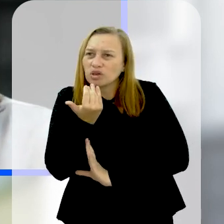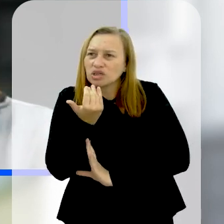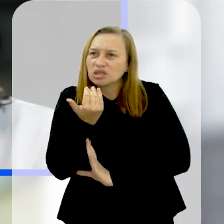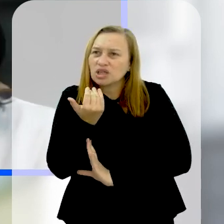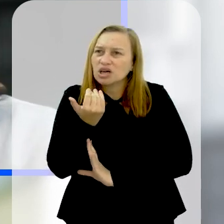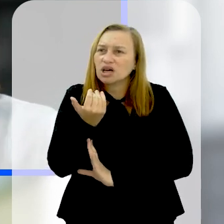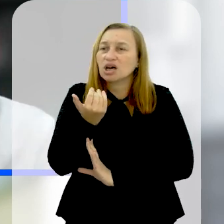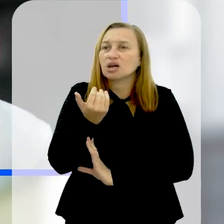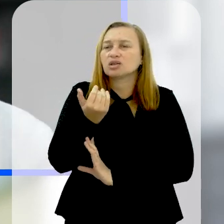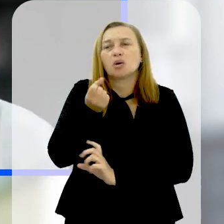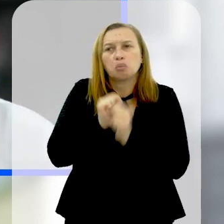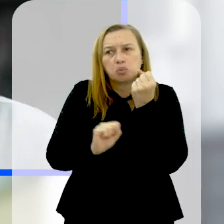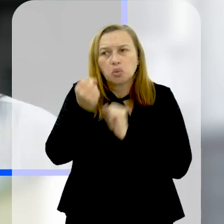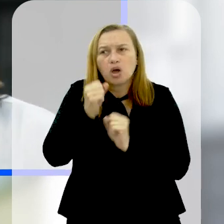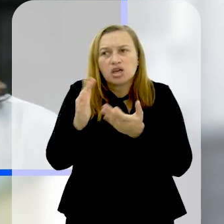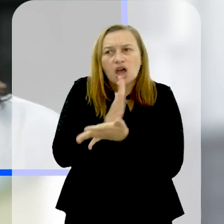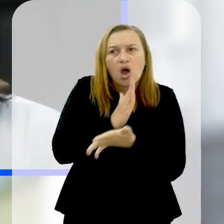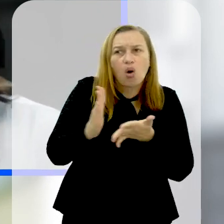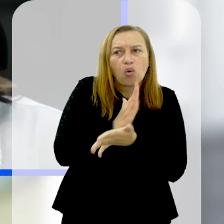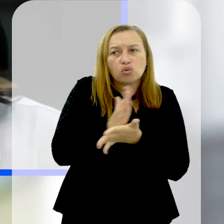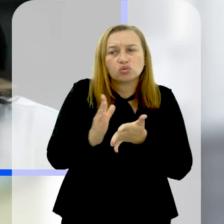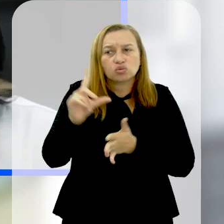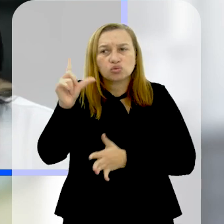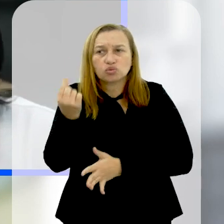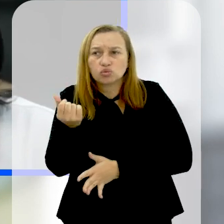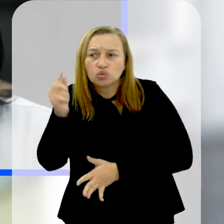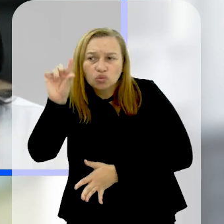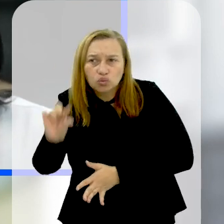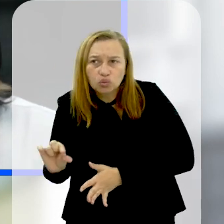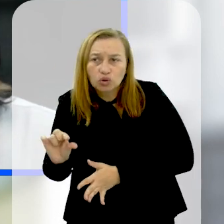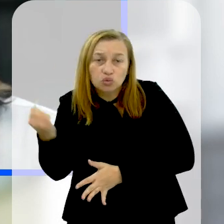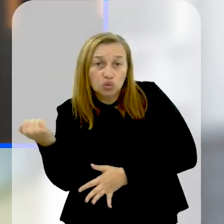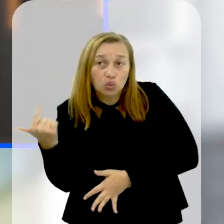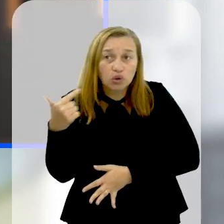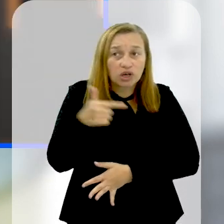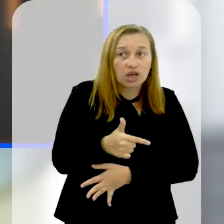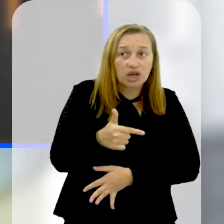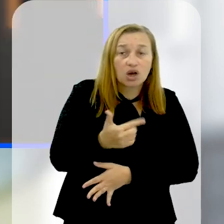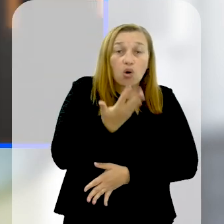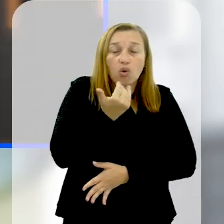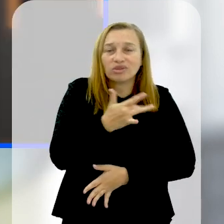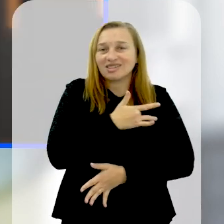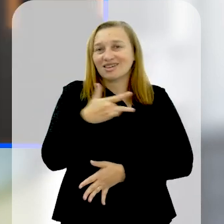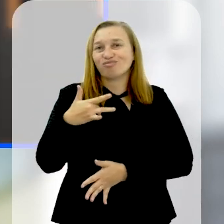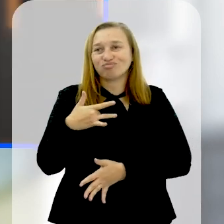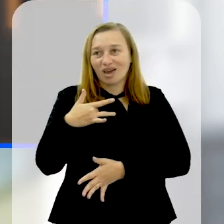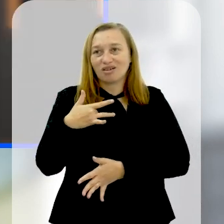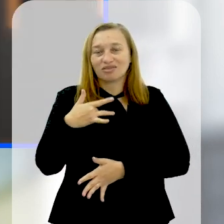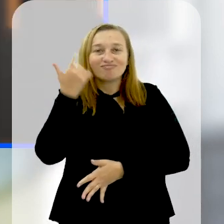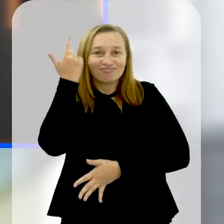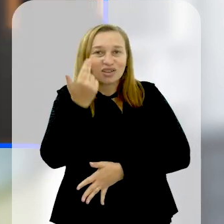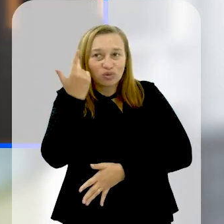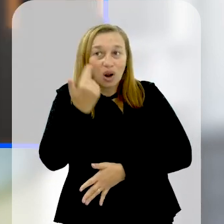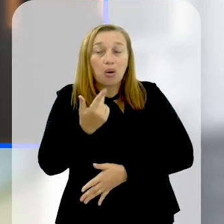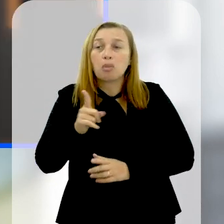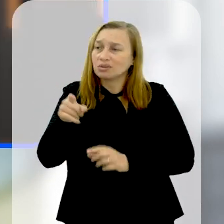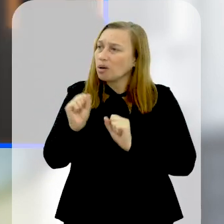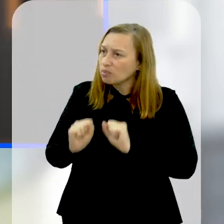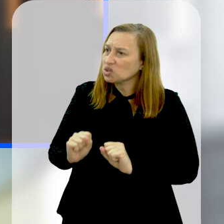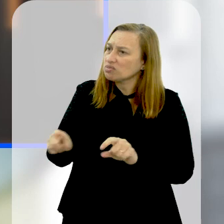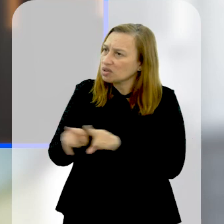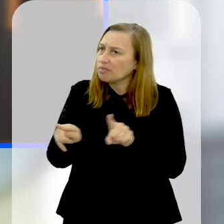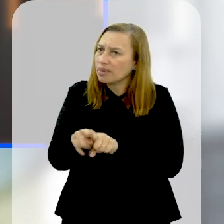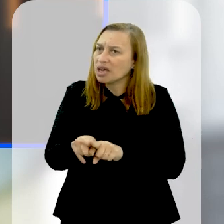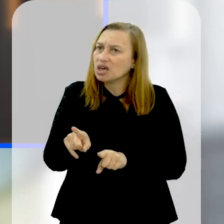da comida ultraprocessada, que em alguns casos é inferior até do que uma comida saudável,